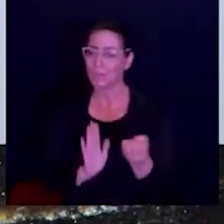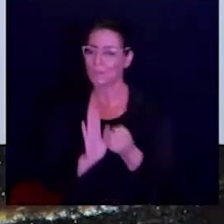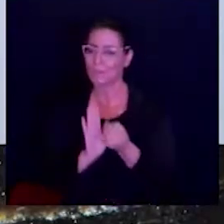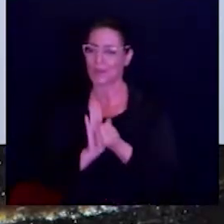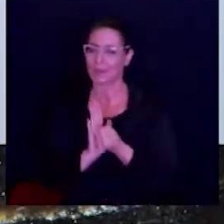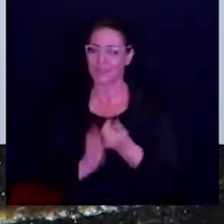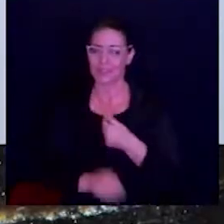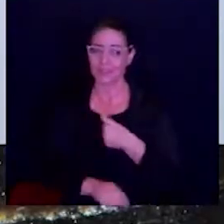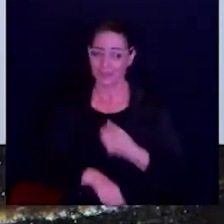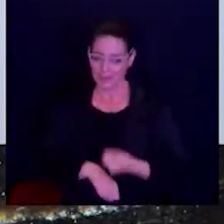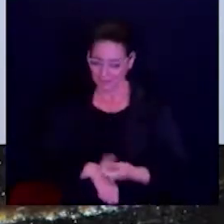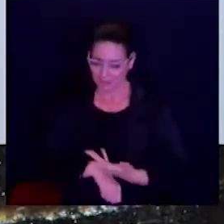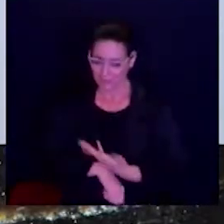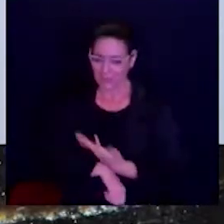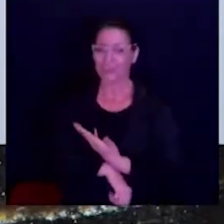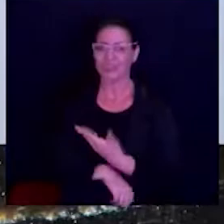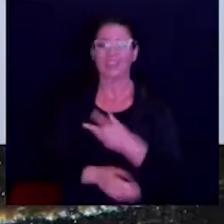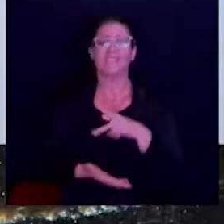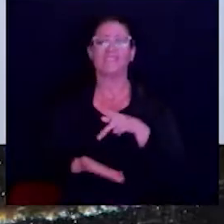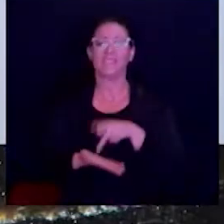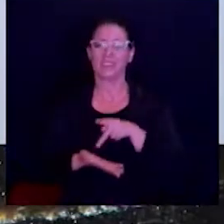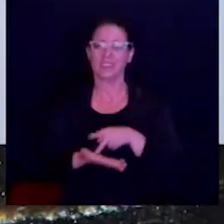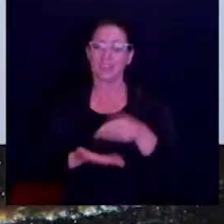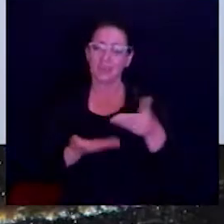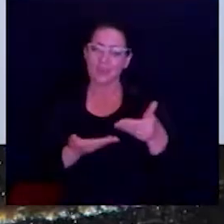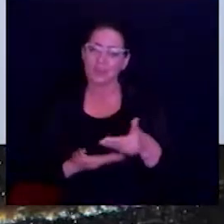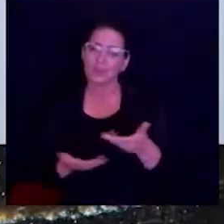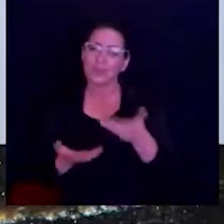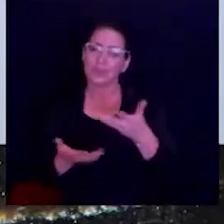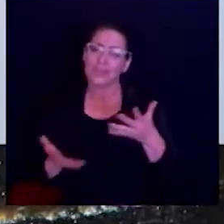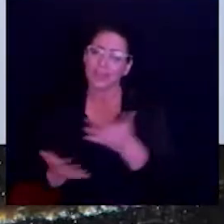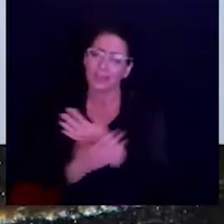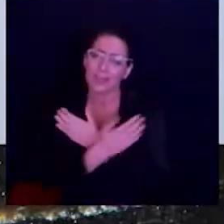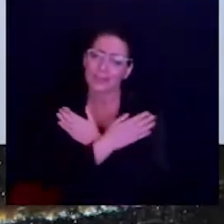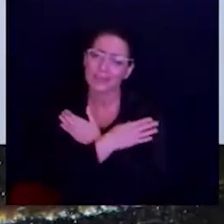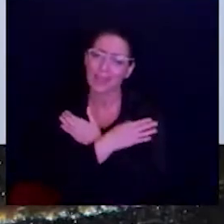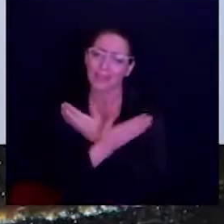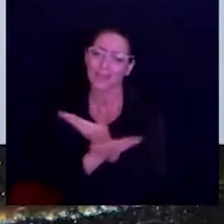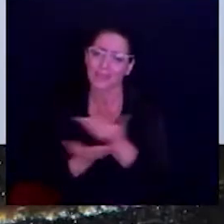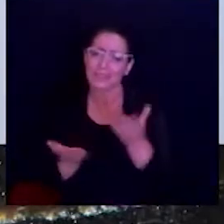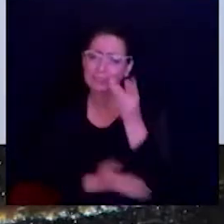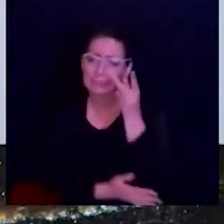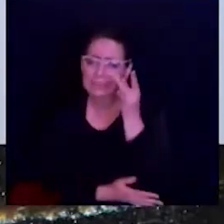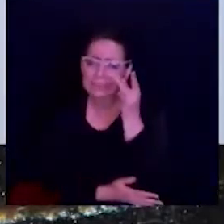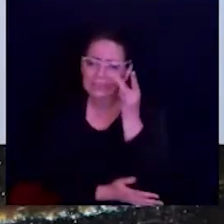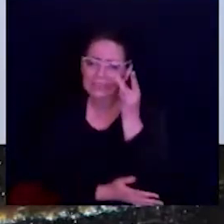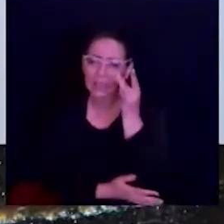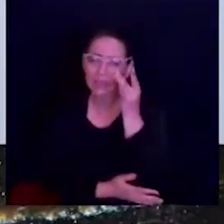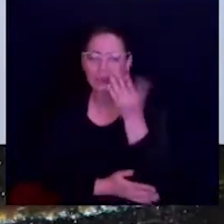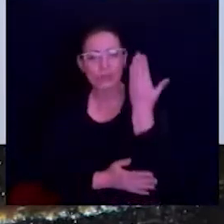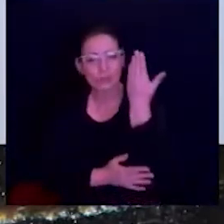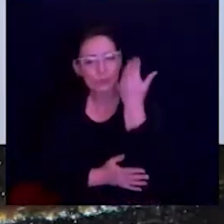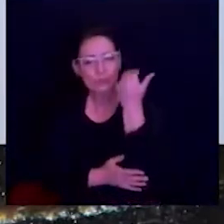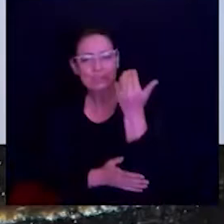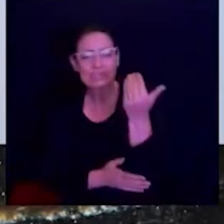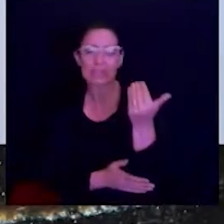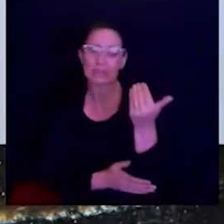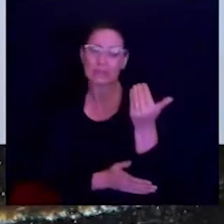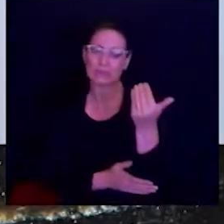eu me emocionei de verdade com o convite e queria poder abraçar vocês pessoalmente. Sucesso para